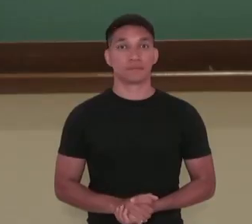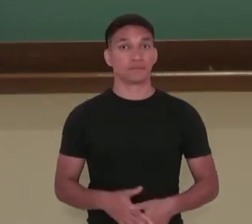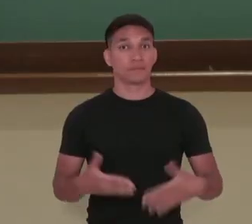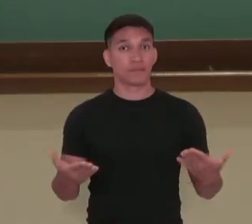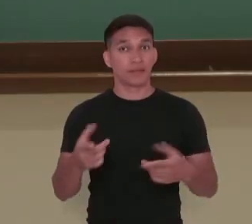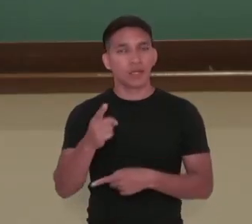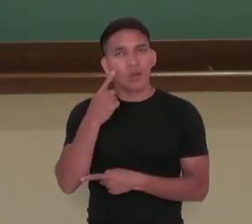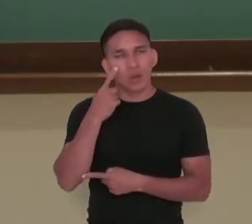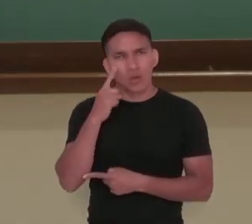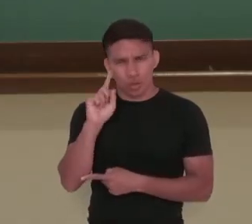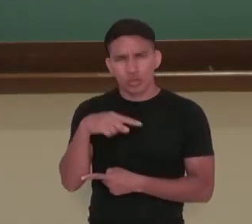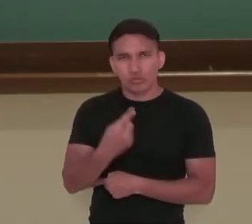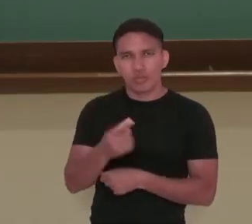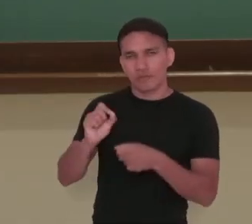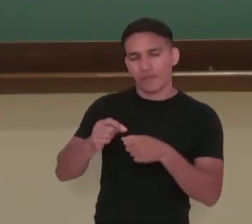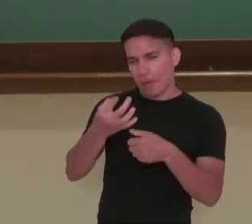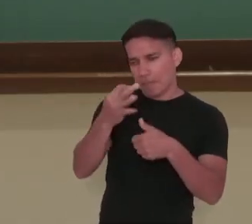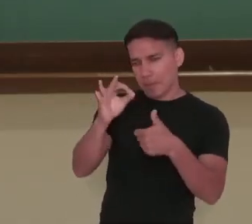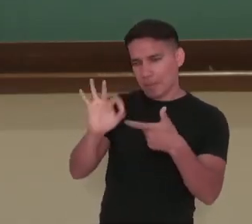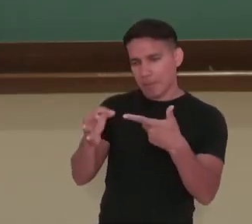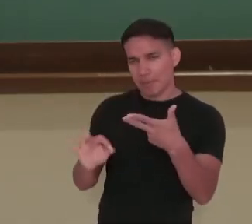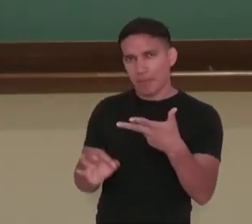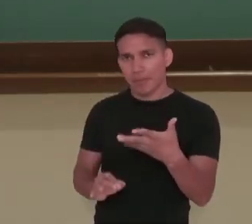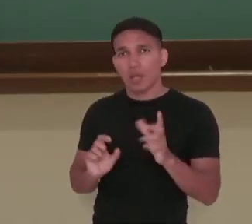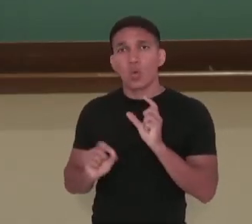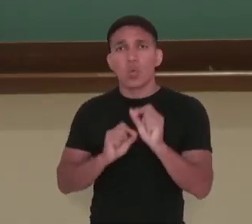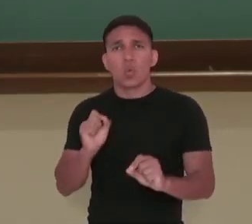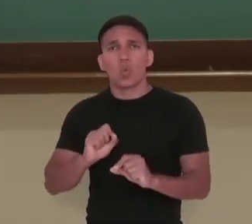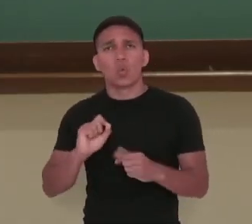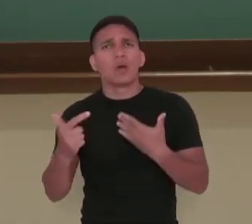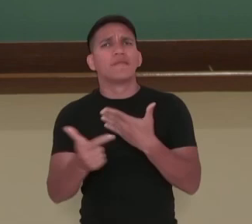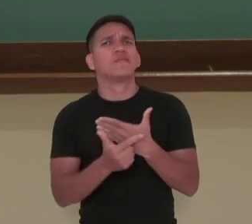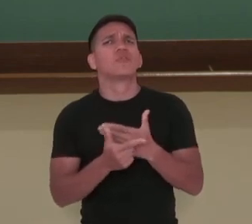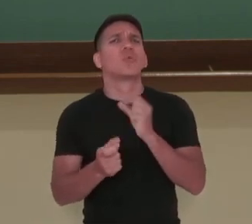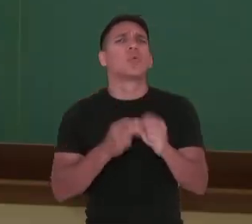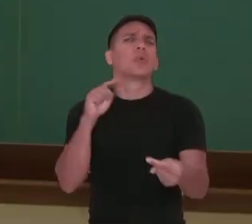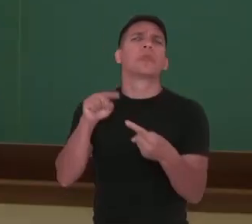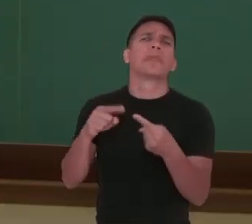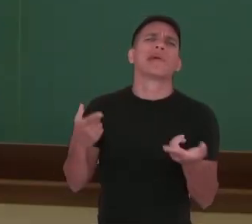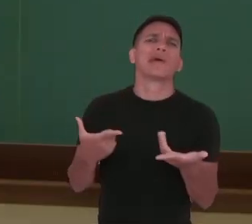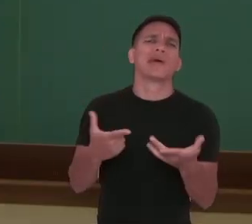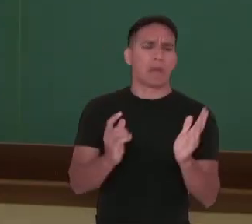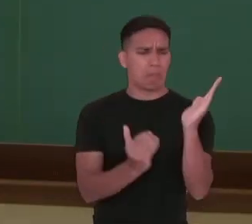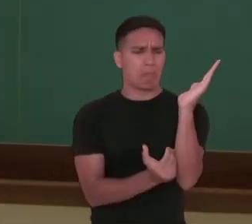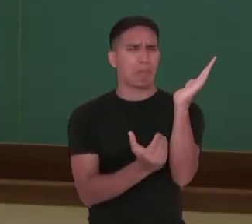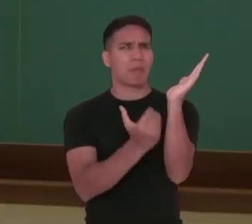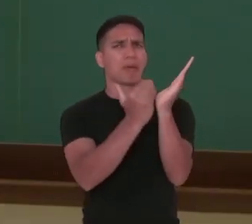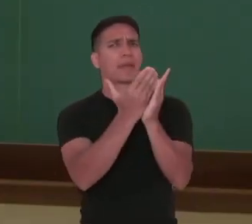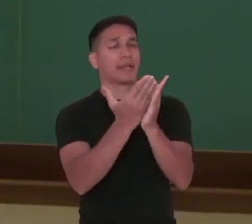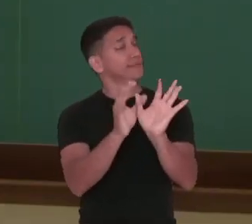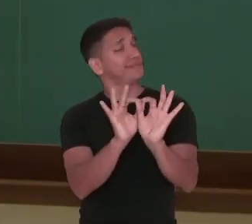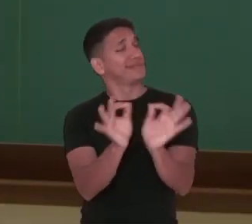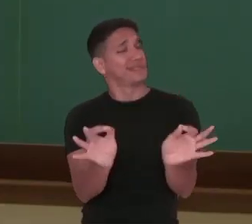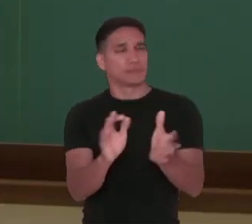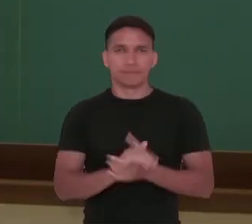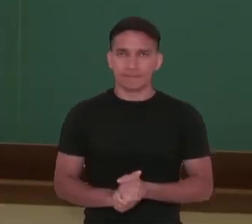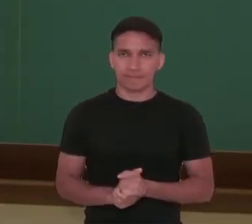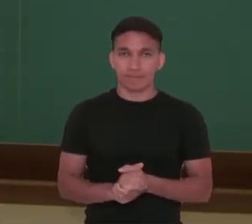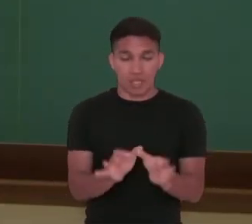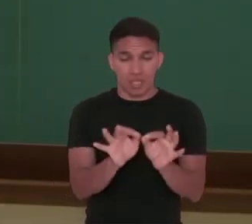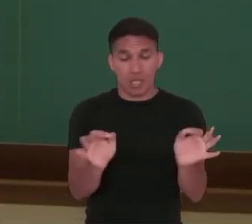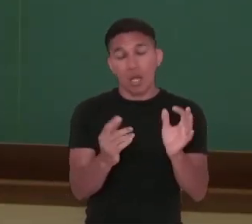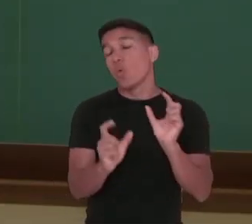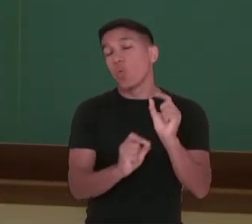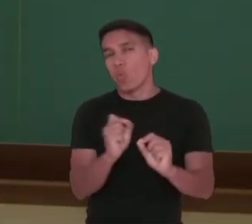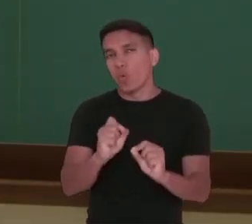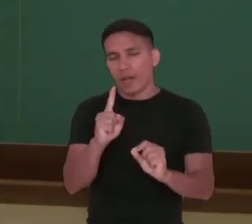Então, pessoal, vamos fazer a correção da atividade? Qual é a função da ordem de grandeza? Cara, estudante, bem simples. A ordem de grandeza ela é